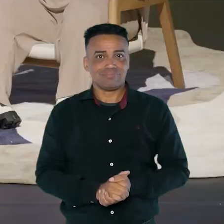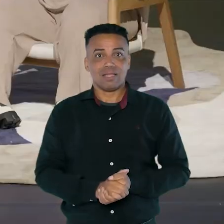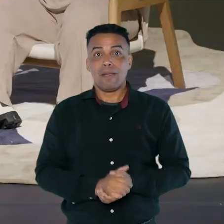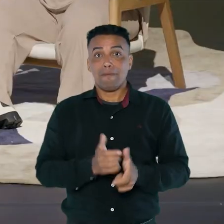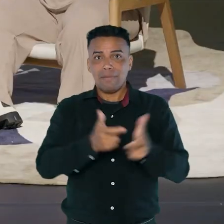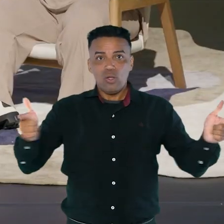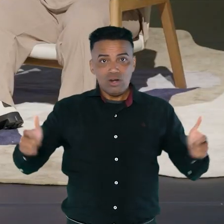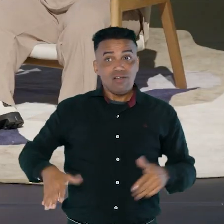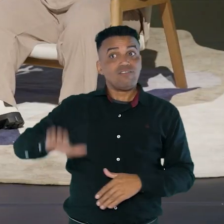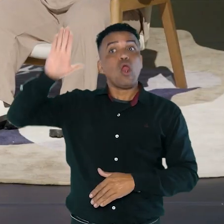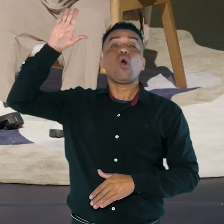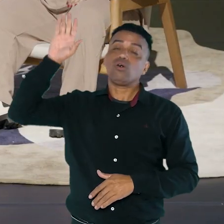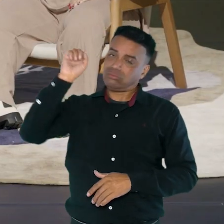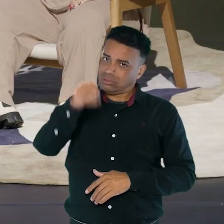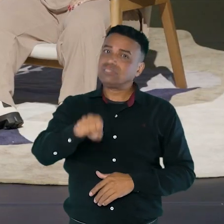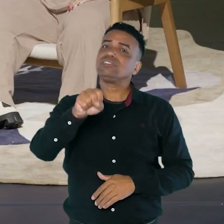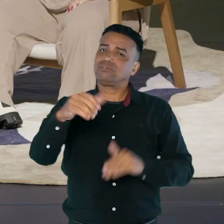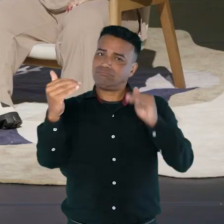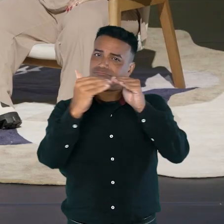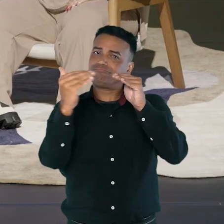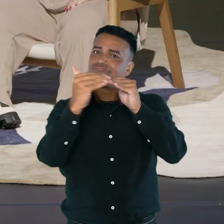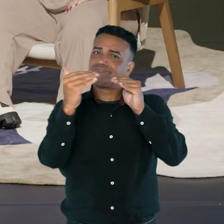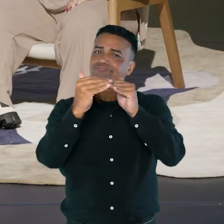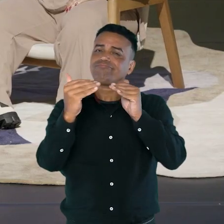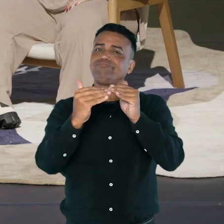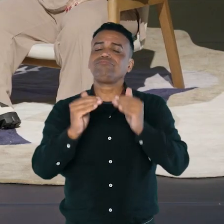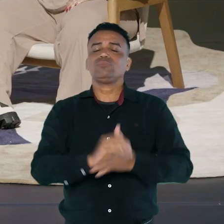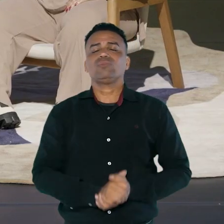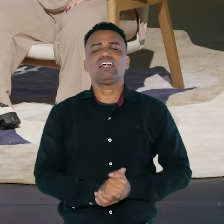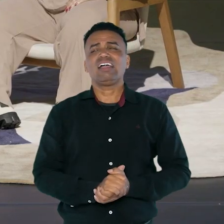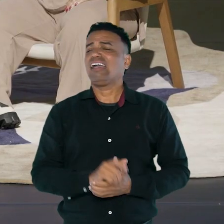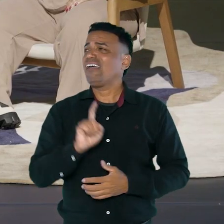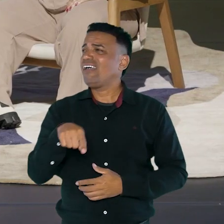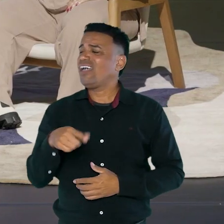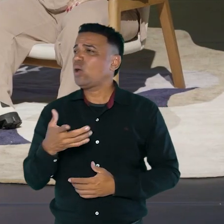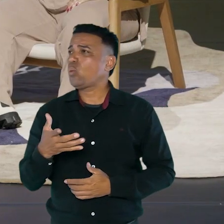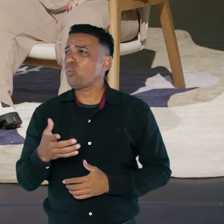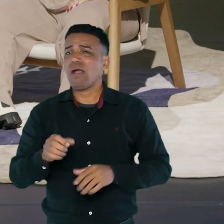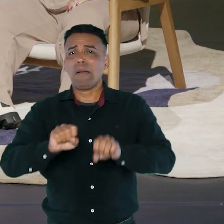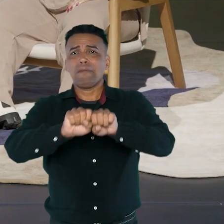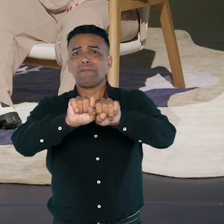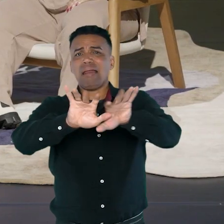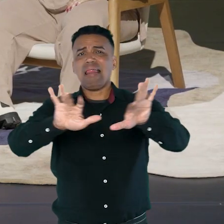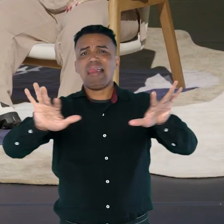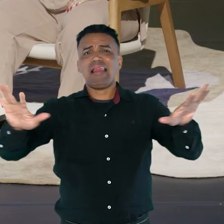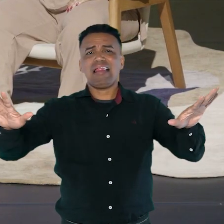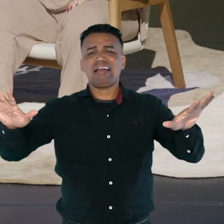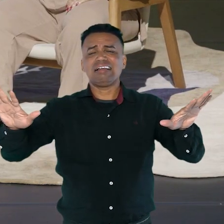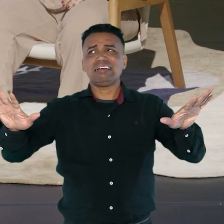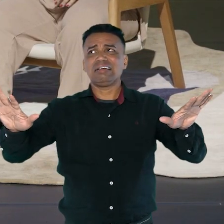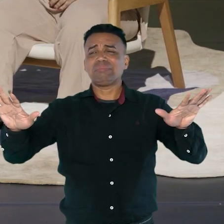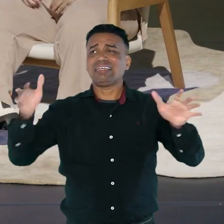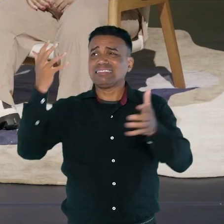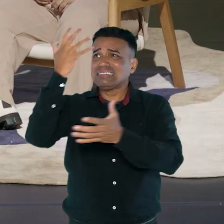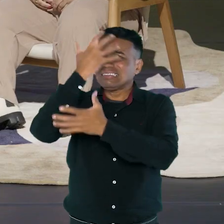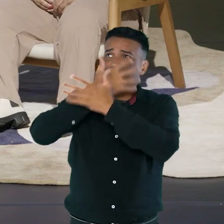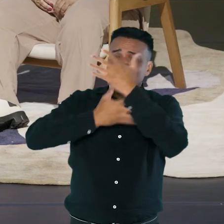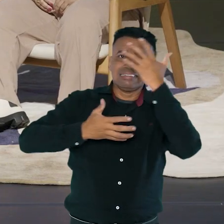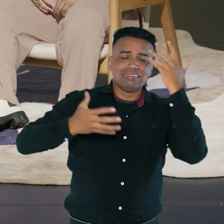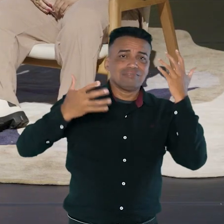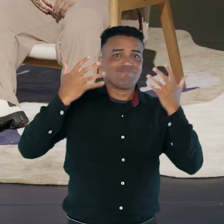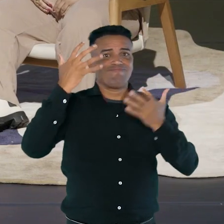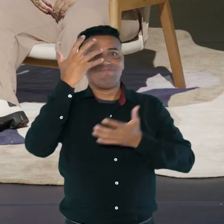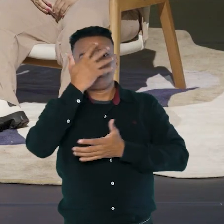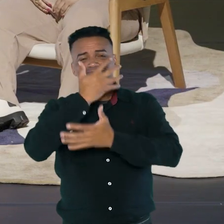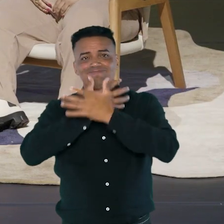A maioria falou que sim, eu vi. É uma dispersão que é um pouco de distração também, né? Aí às vezes você